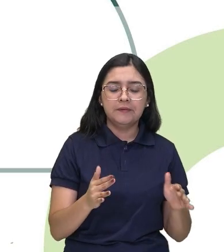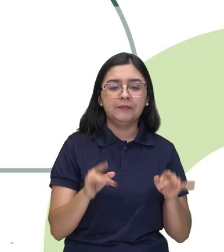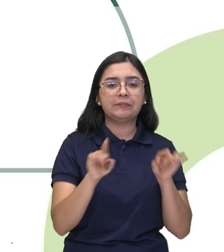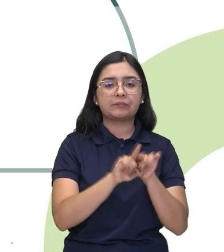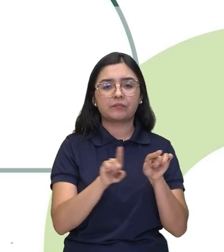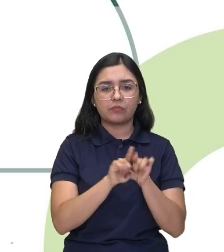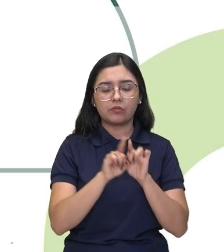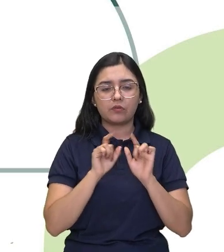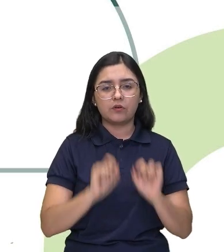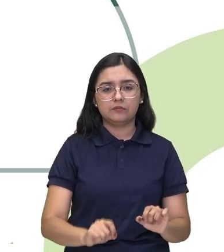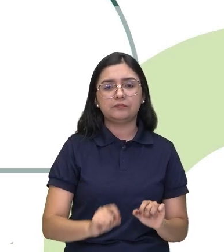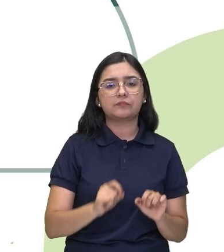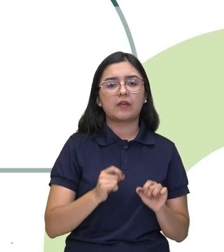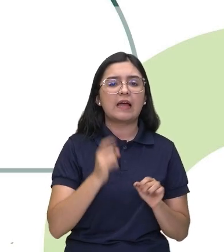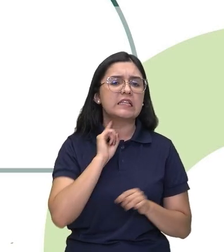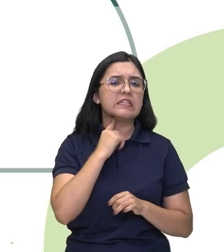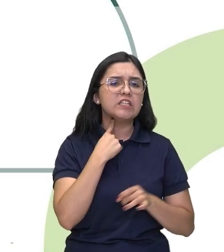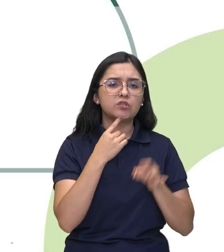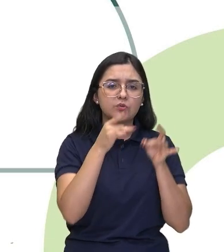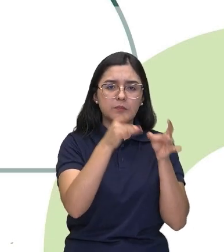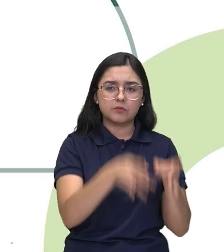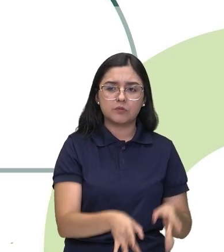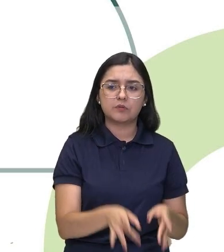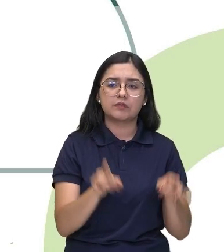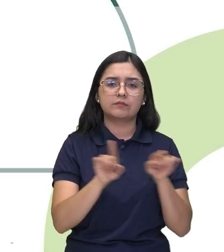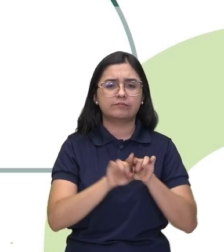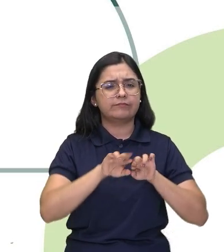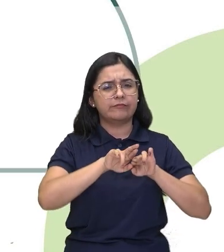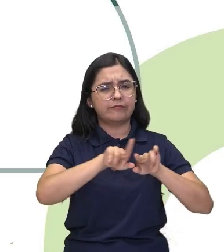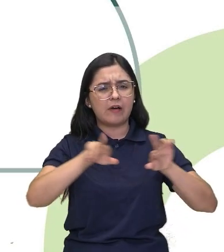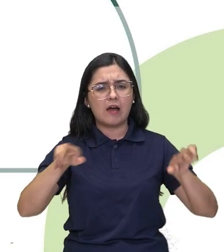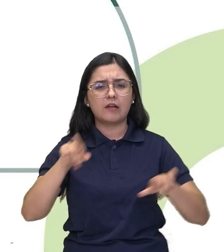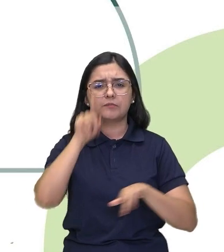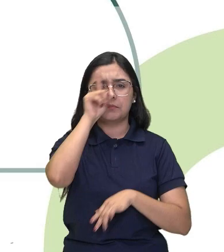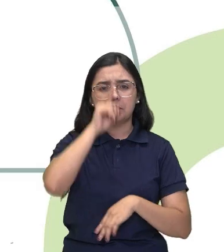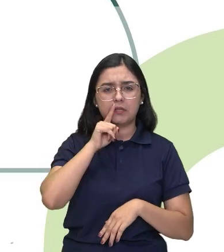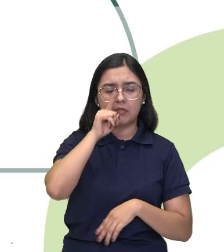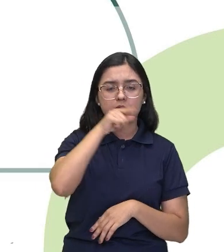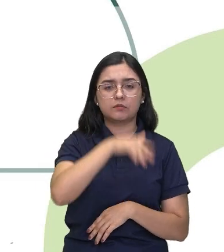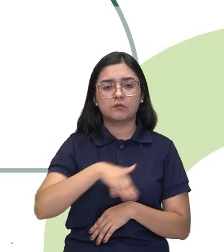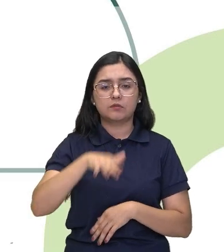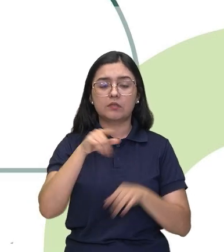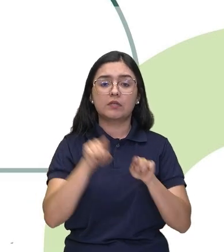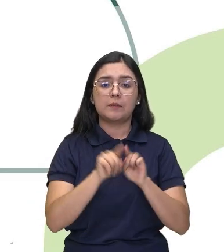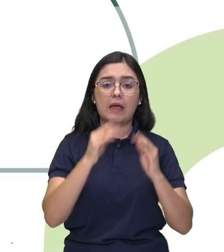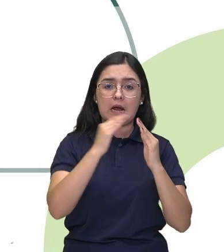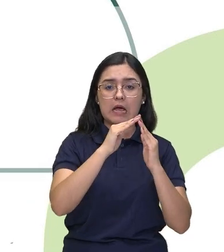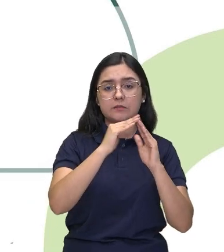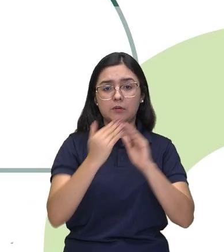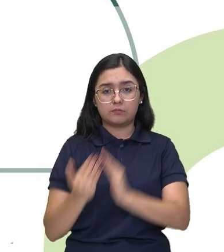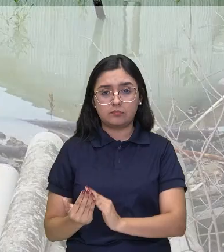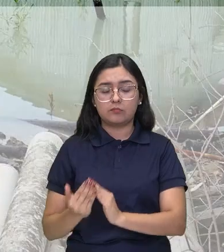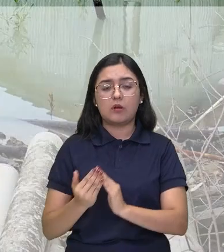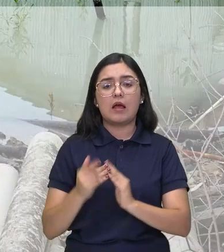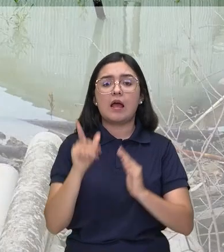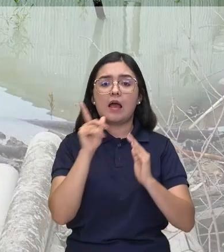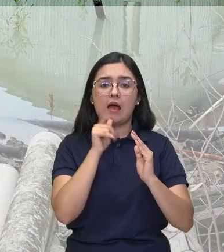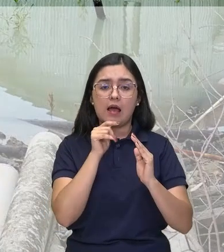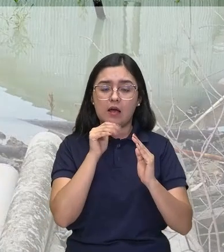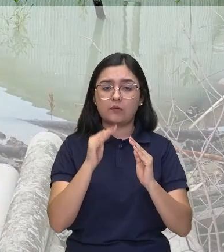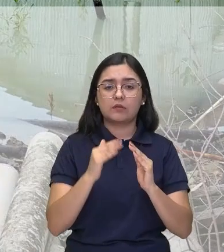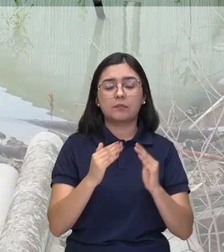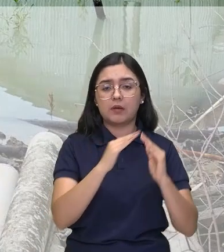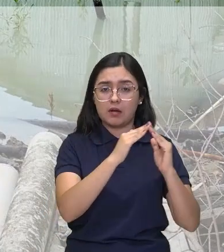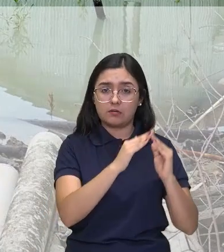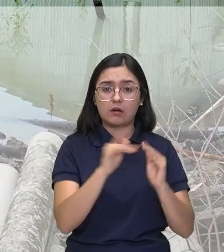expostas a resíduos perigosos e outros riscos ambientais, como a questão do desabamento, né, enchente, enfim. tudo isso